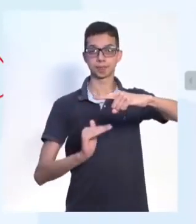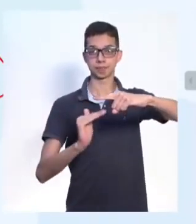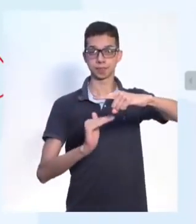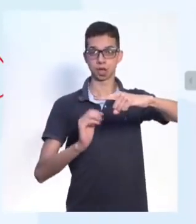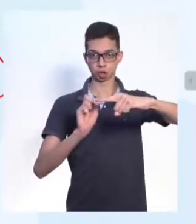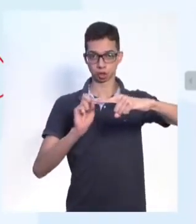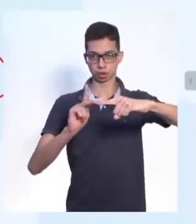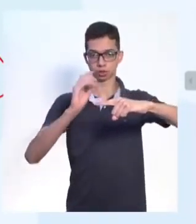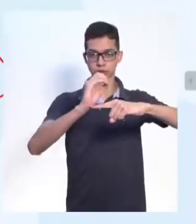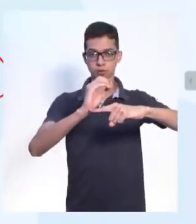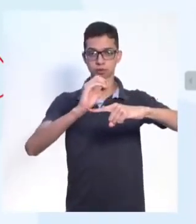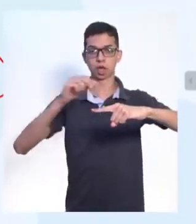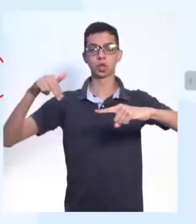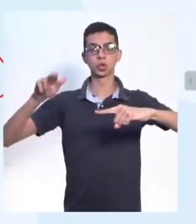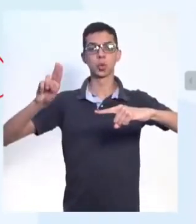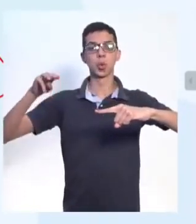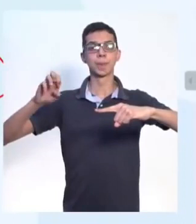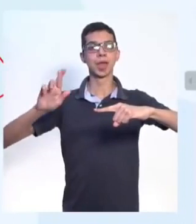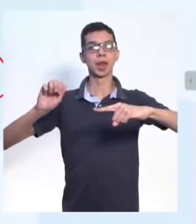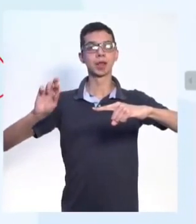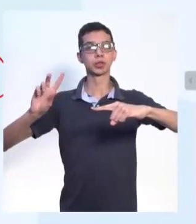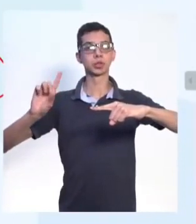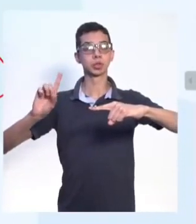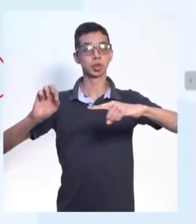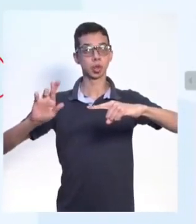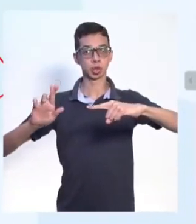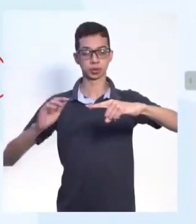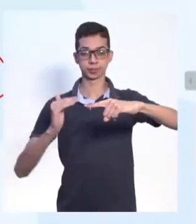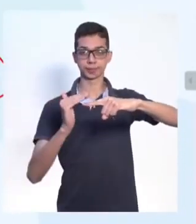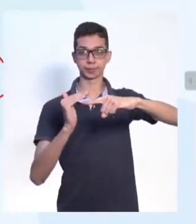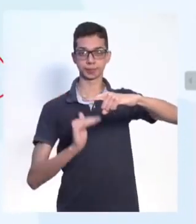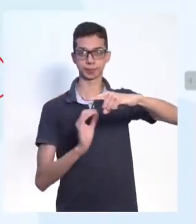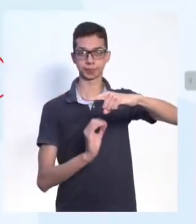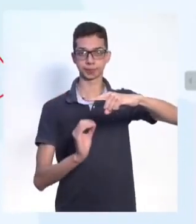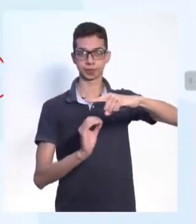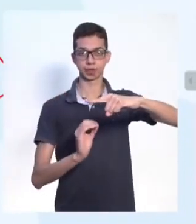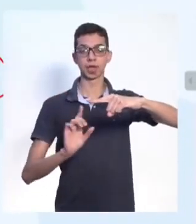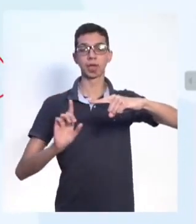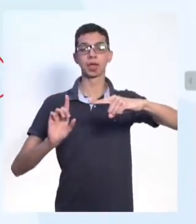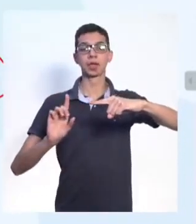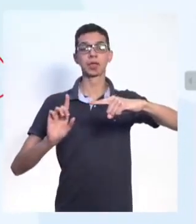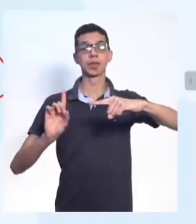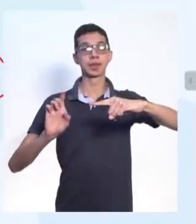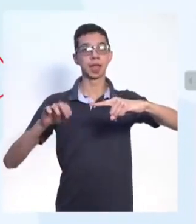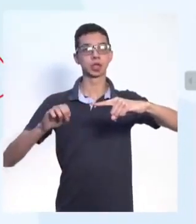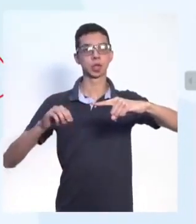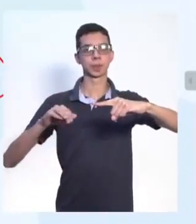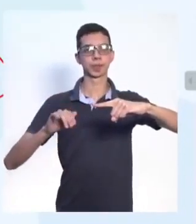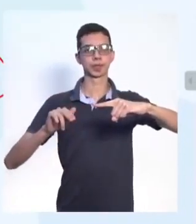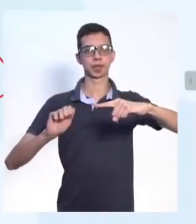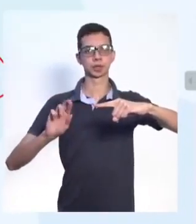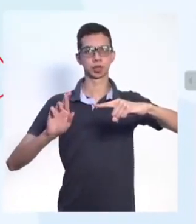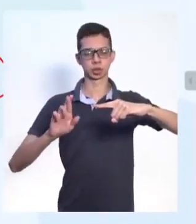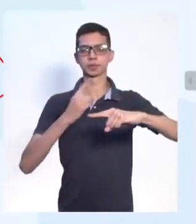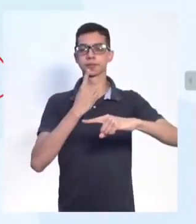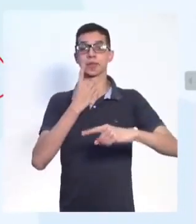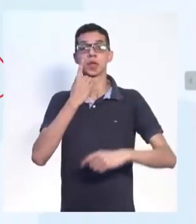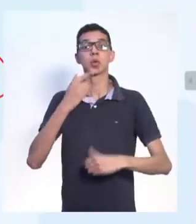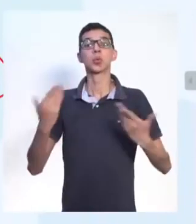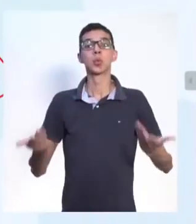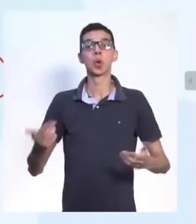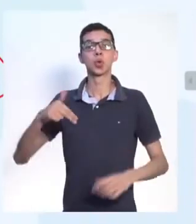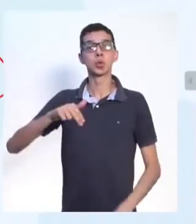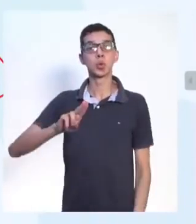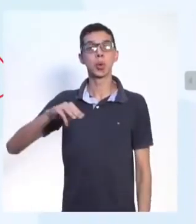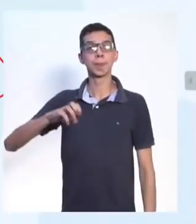fração. Então, nós podemos observar que o 2 é numerador e o 5 é o denominador. Então,